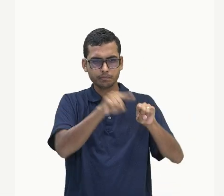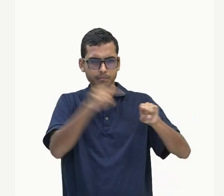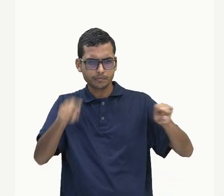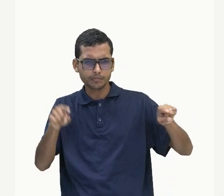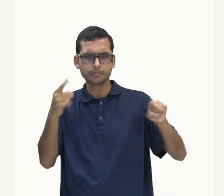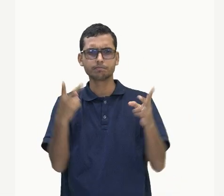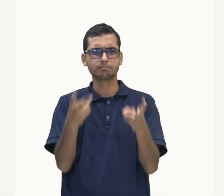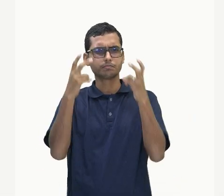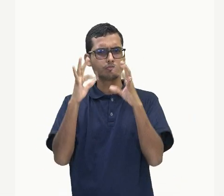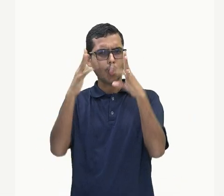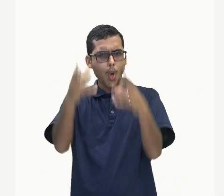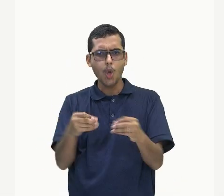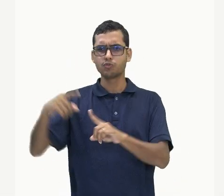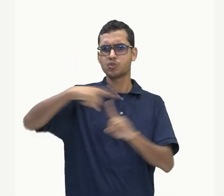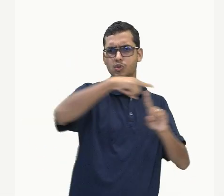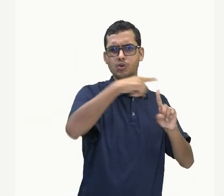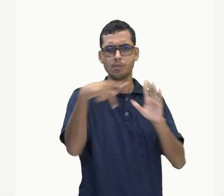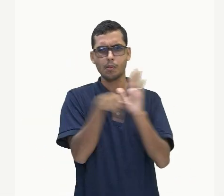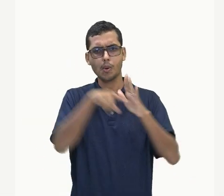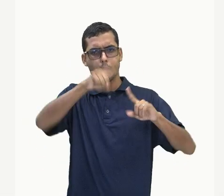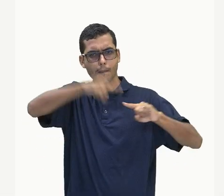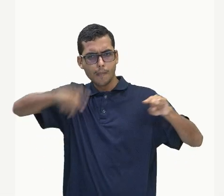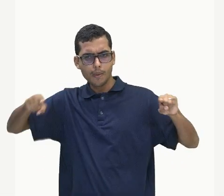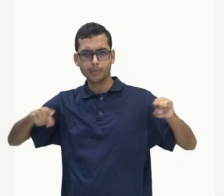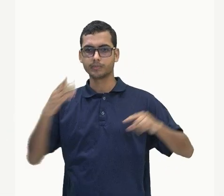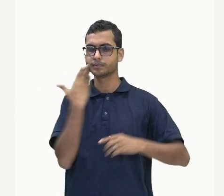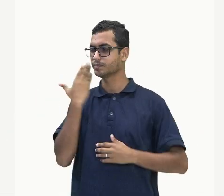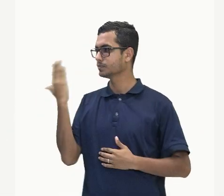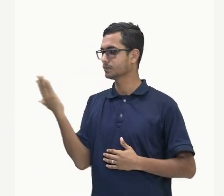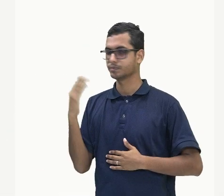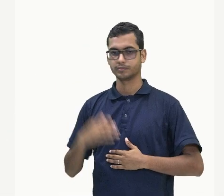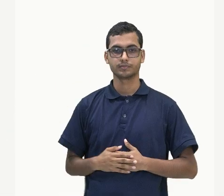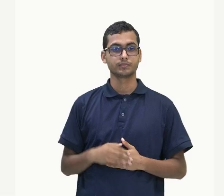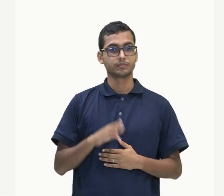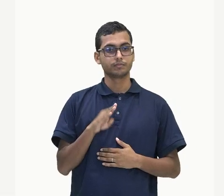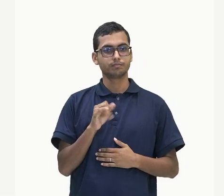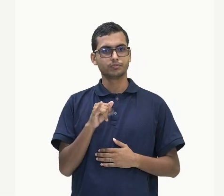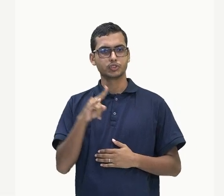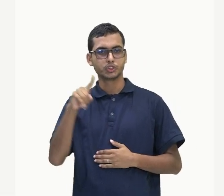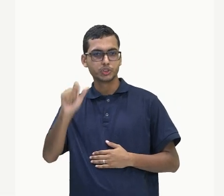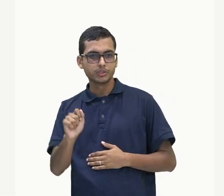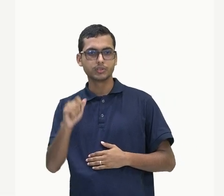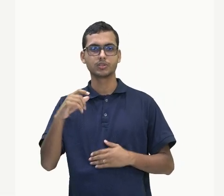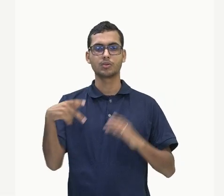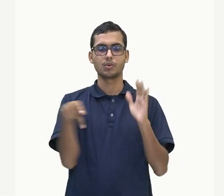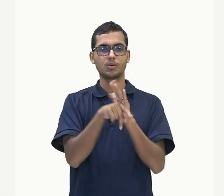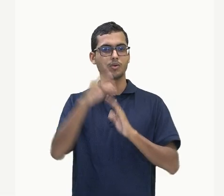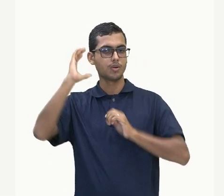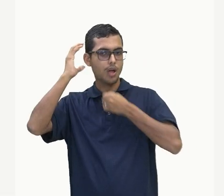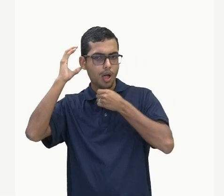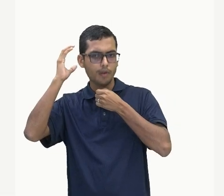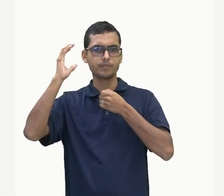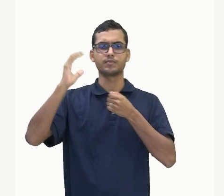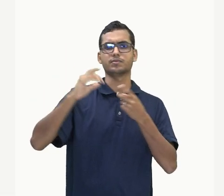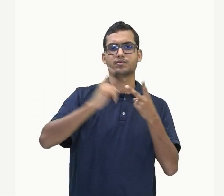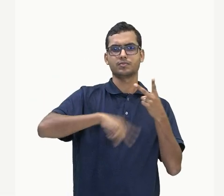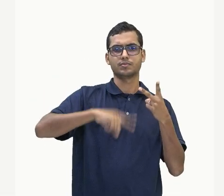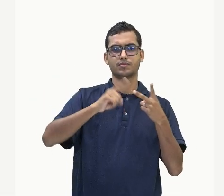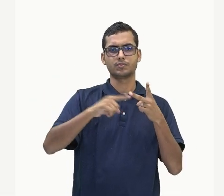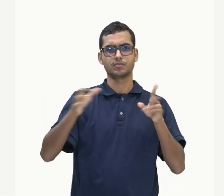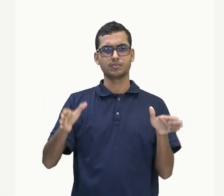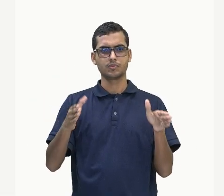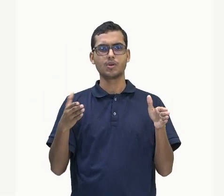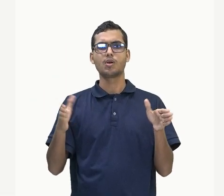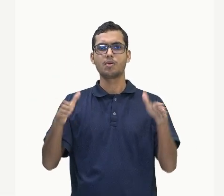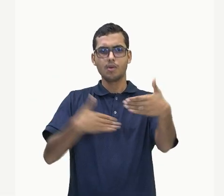onda. Percebam que nós temos as ondas de ondas baixas, ondas de rádio, micro-ondas,